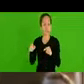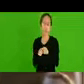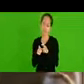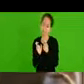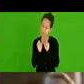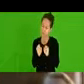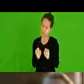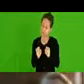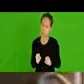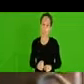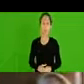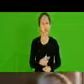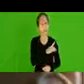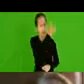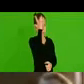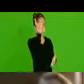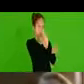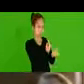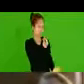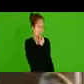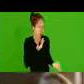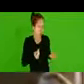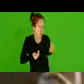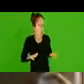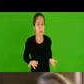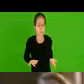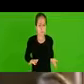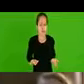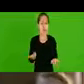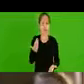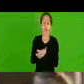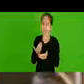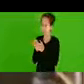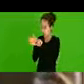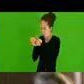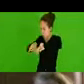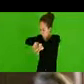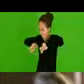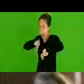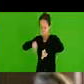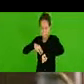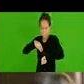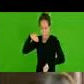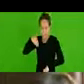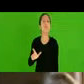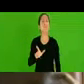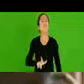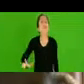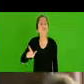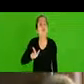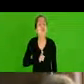Alguém me perguntou uma vez, não é? Mas se faz estudo exploratório no mestrado? Claro! Um estudo